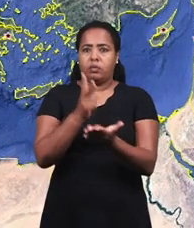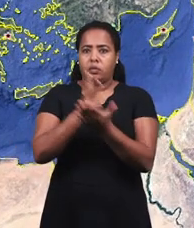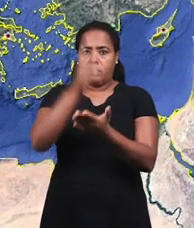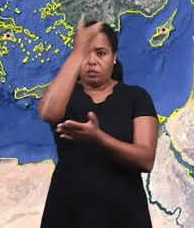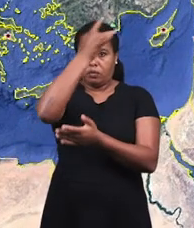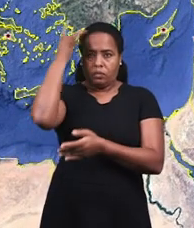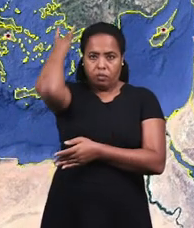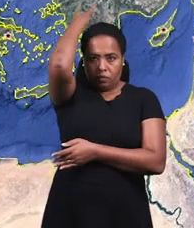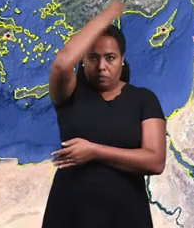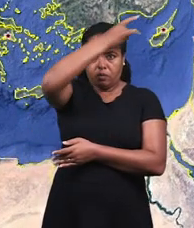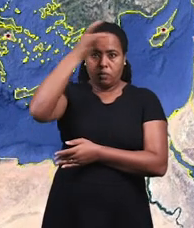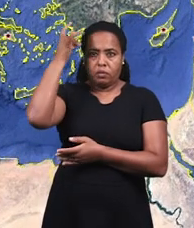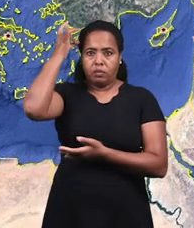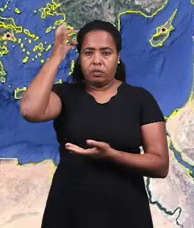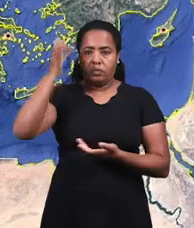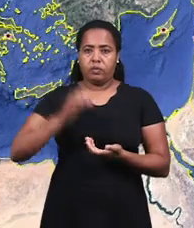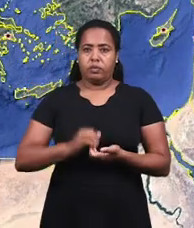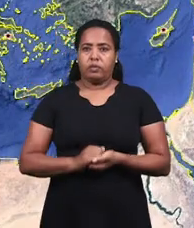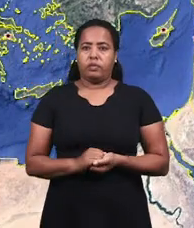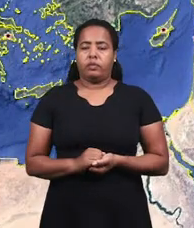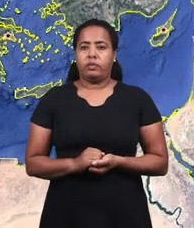espírito.